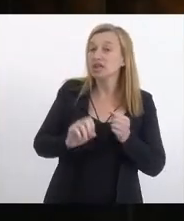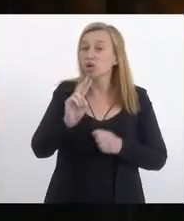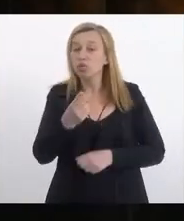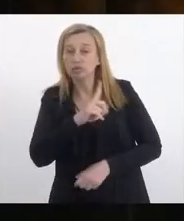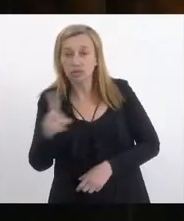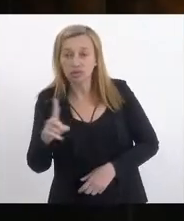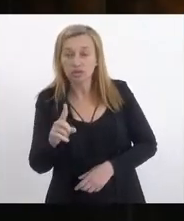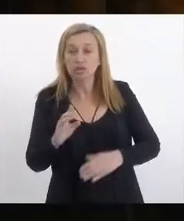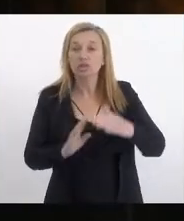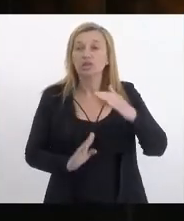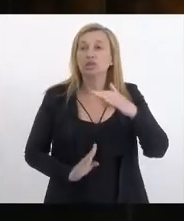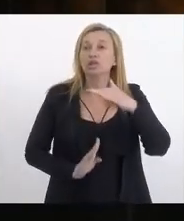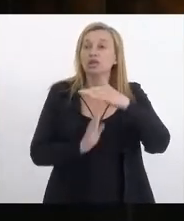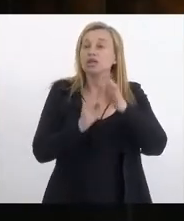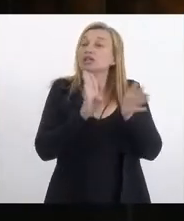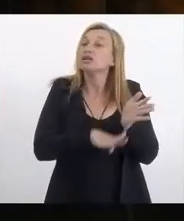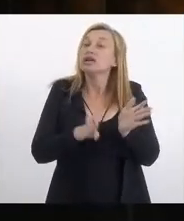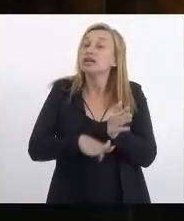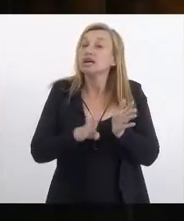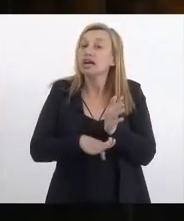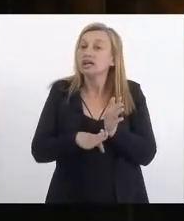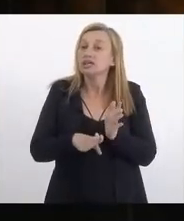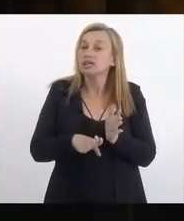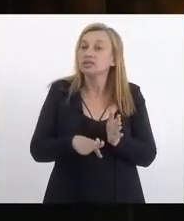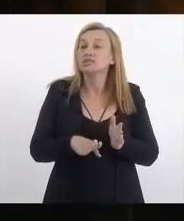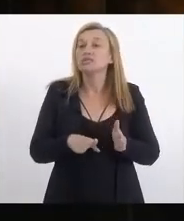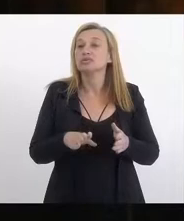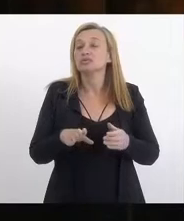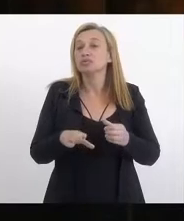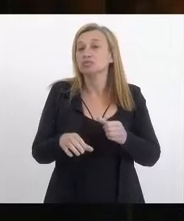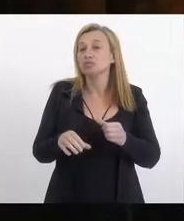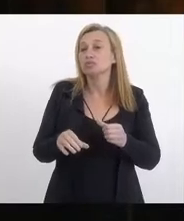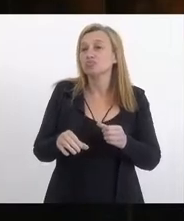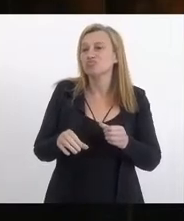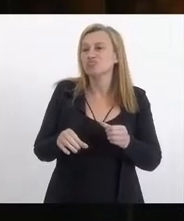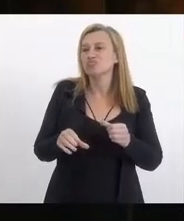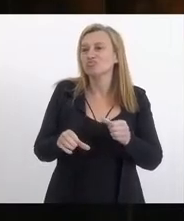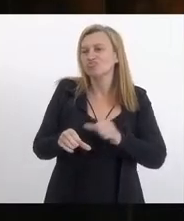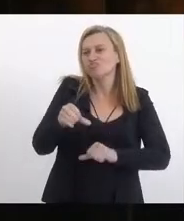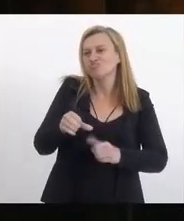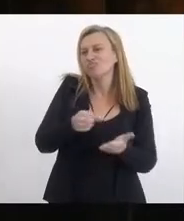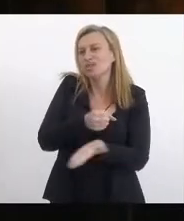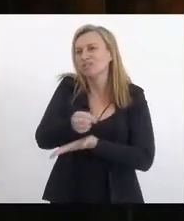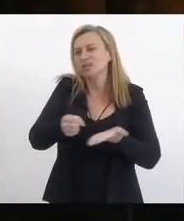E o teto de gastos vive uma contradição básica.